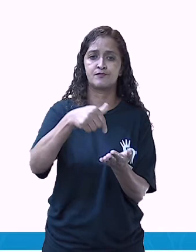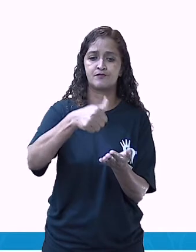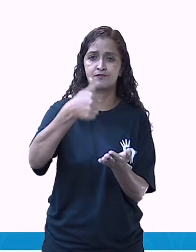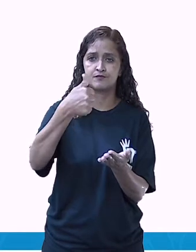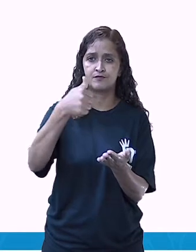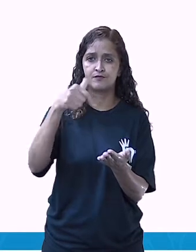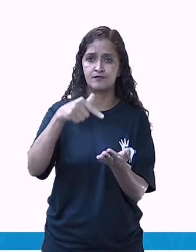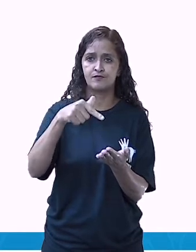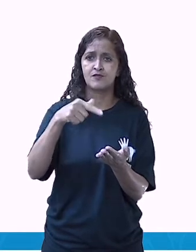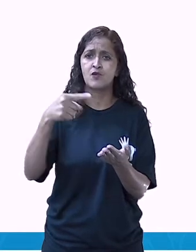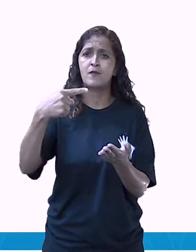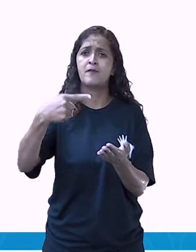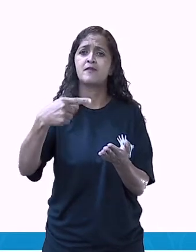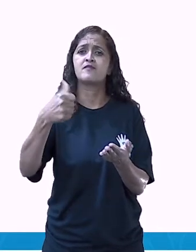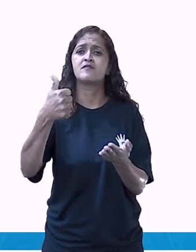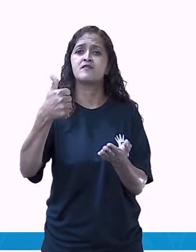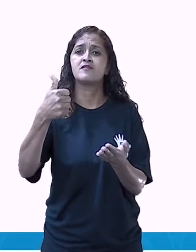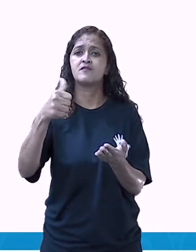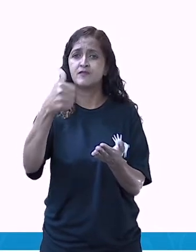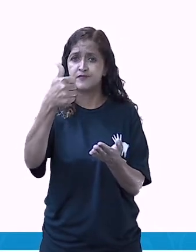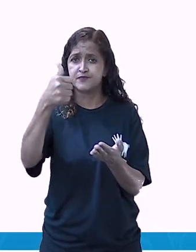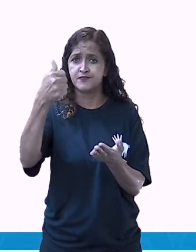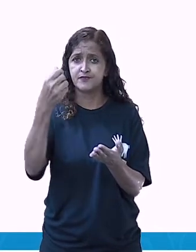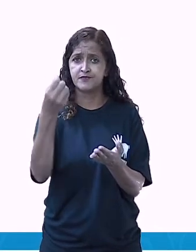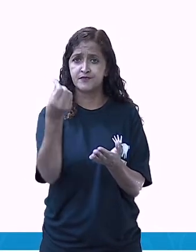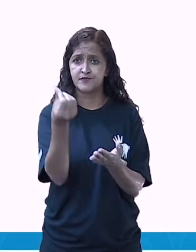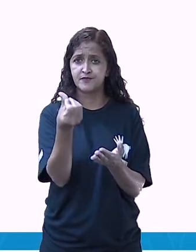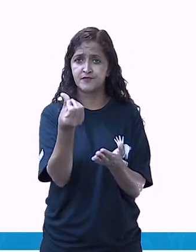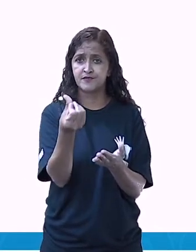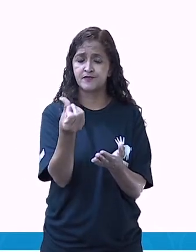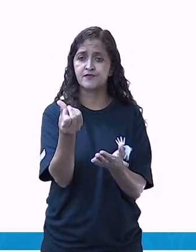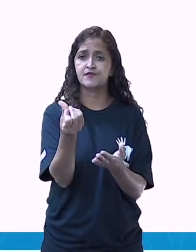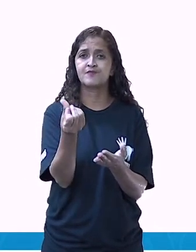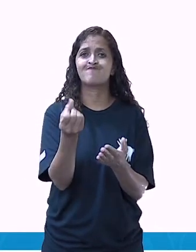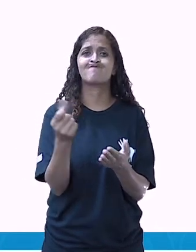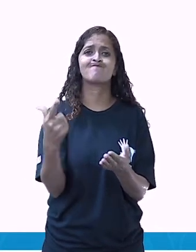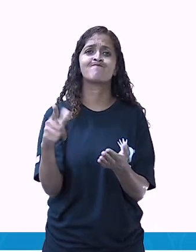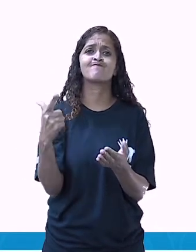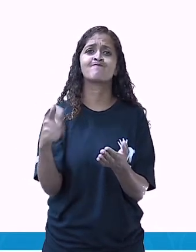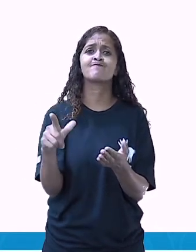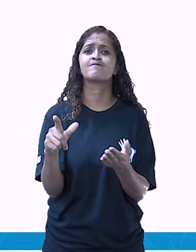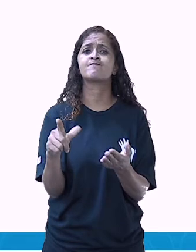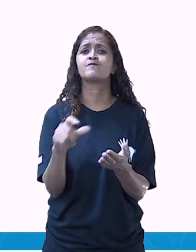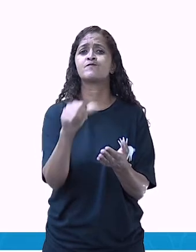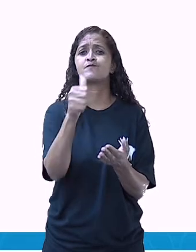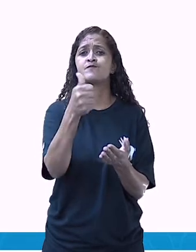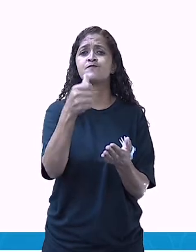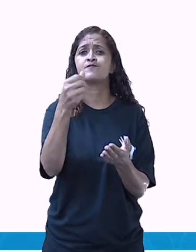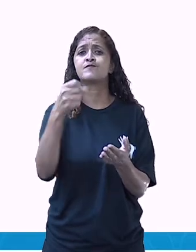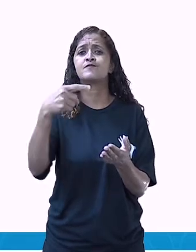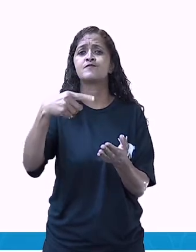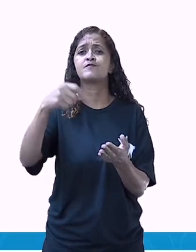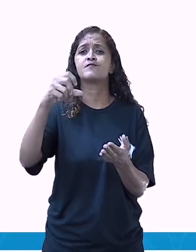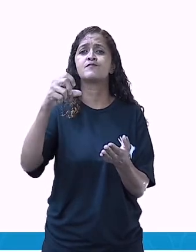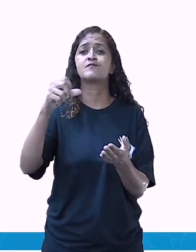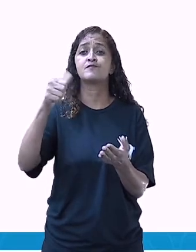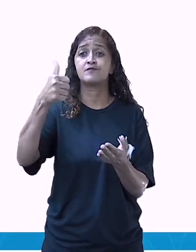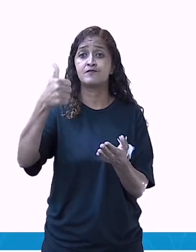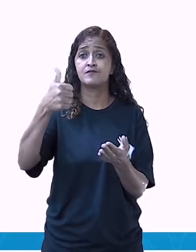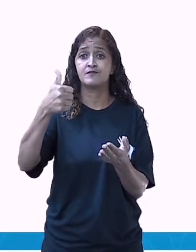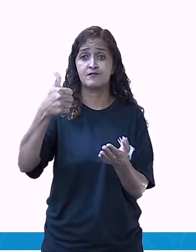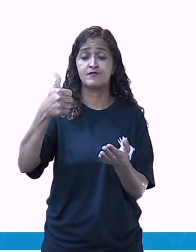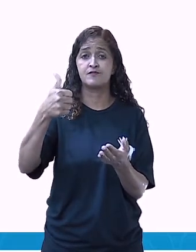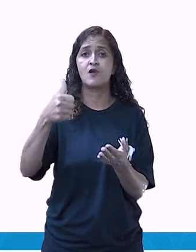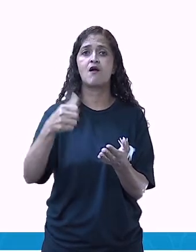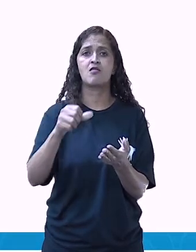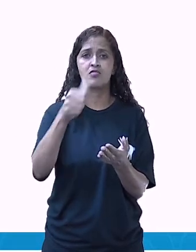17 menos 1, 16. Não tenho. 16 menos 1 é o 15. 15